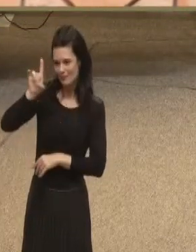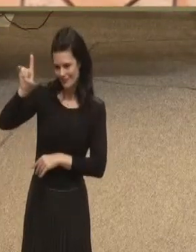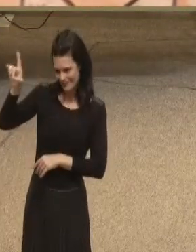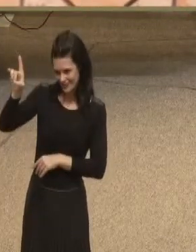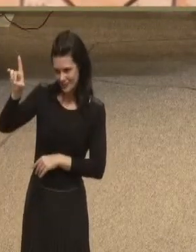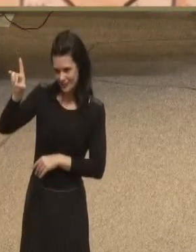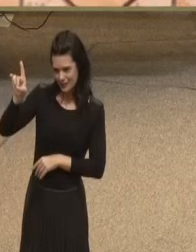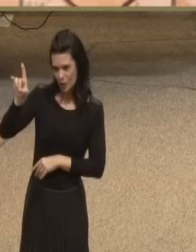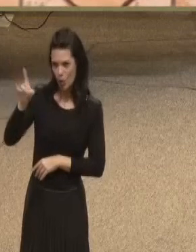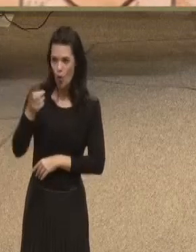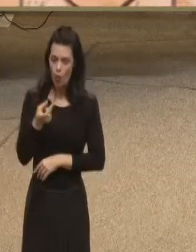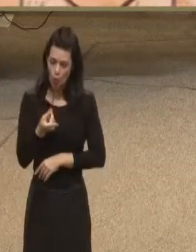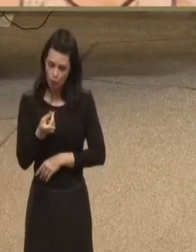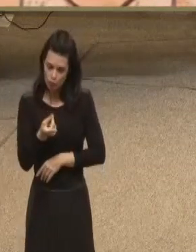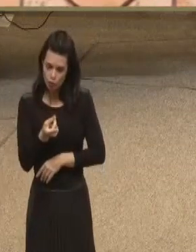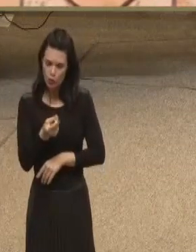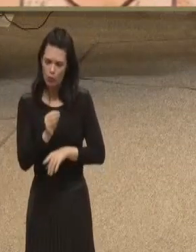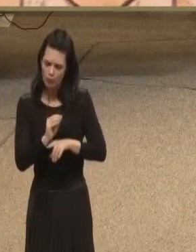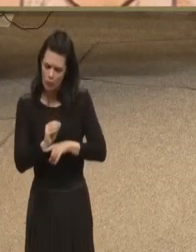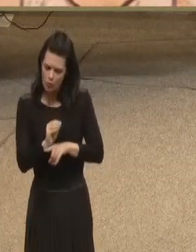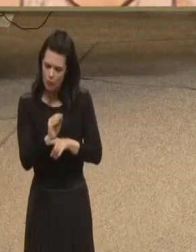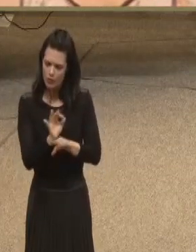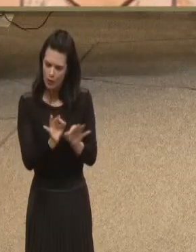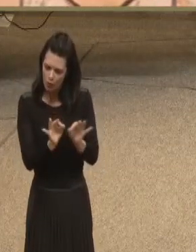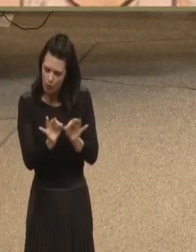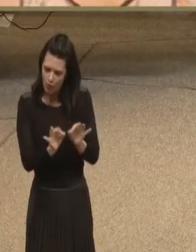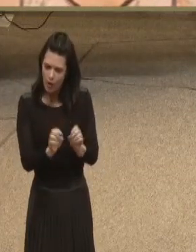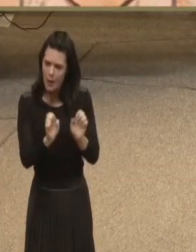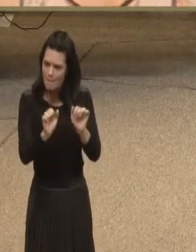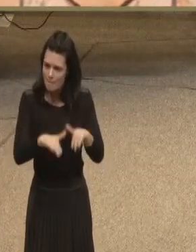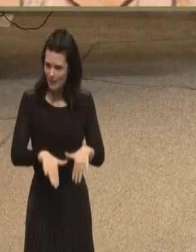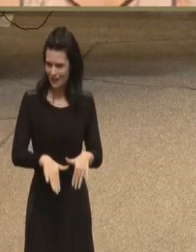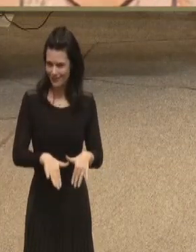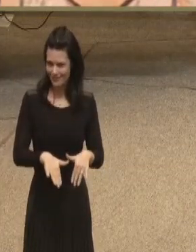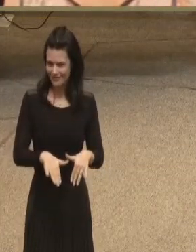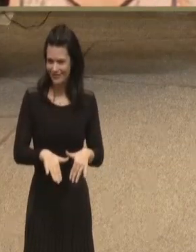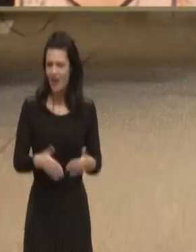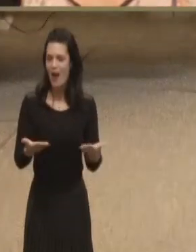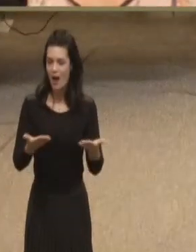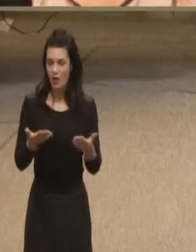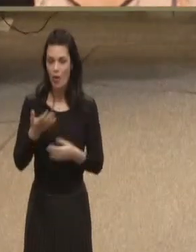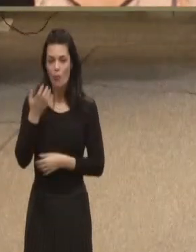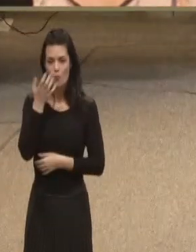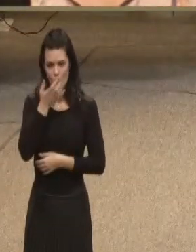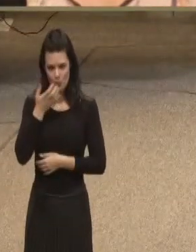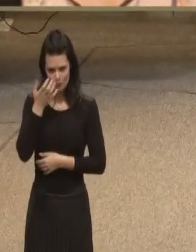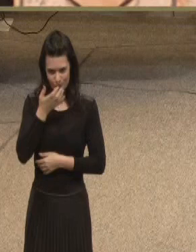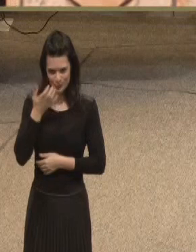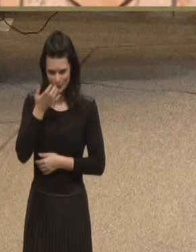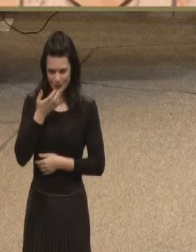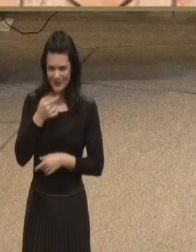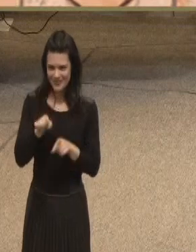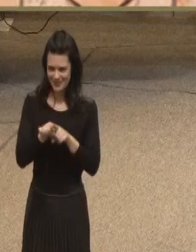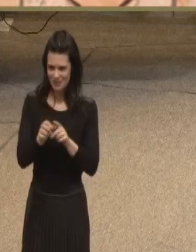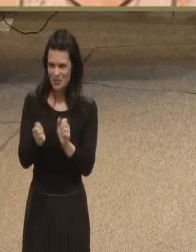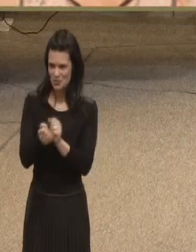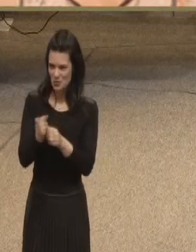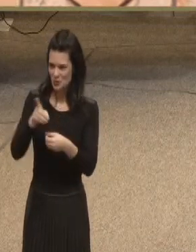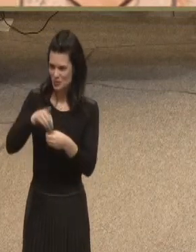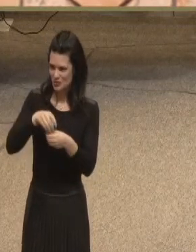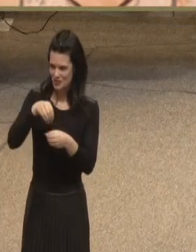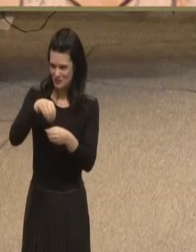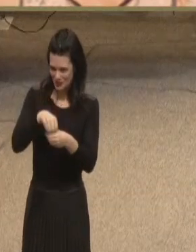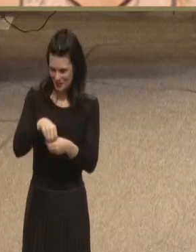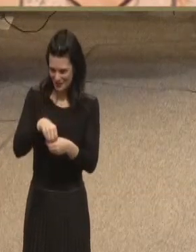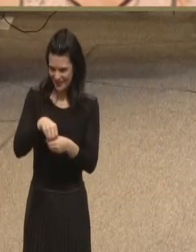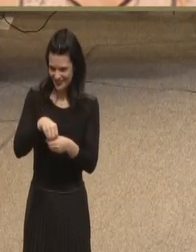muito cuidado na obra do Senhor. Louvar-te-ei com o meu serviço. Exerçamos agora a nossa mordomia